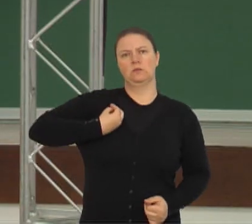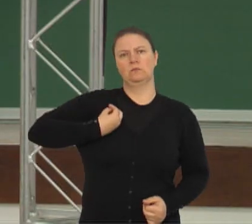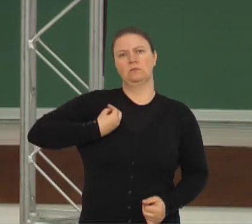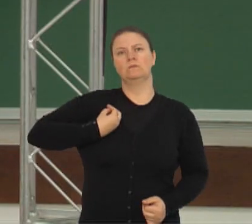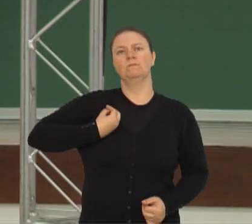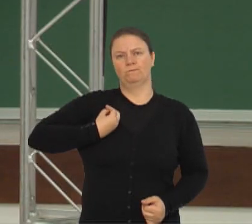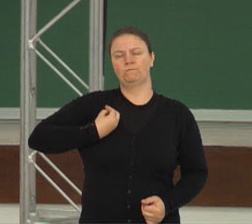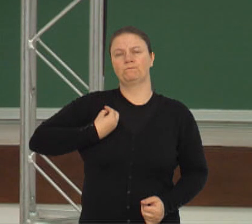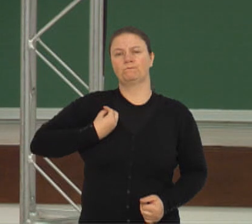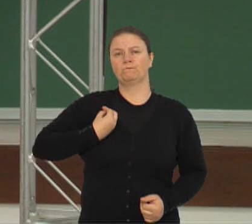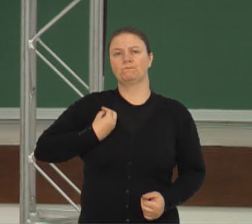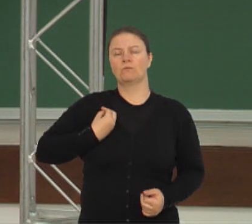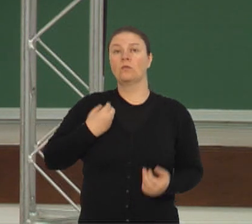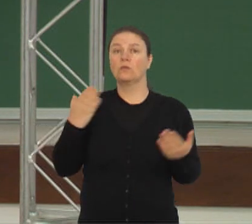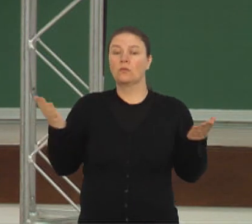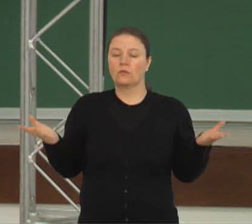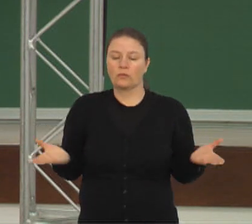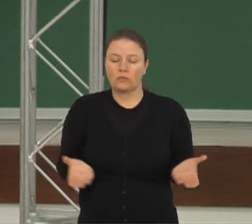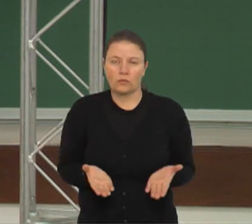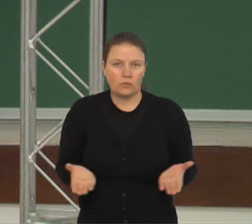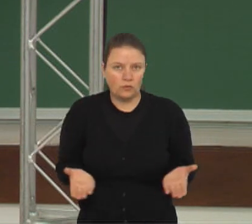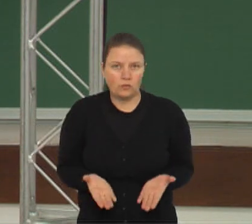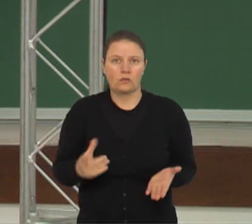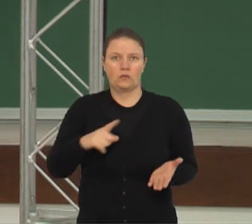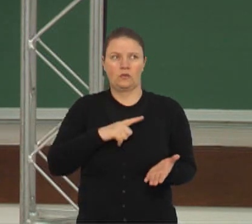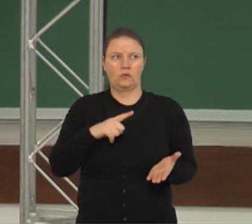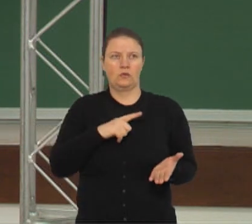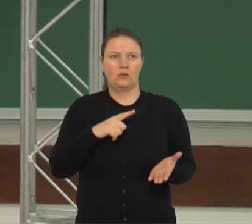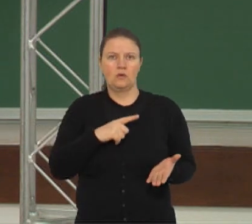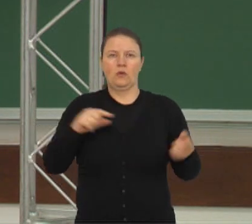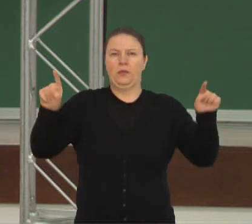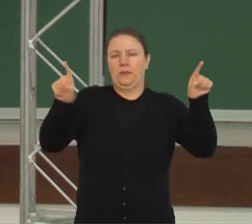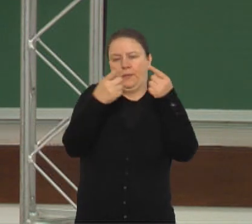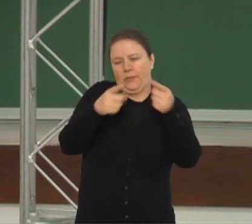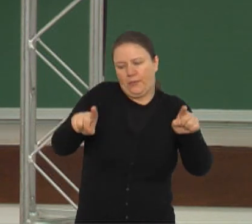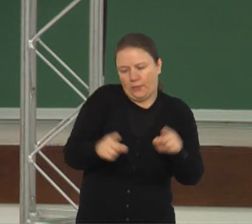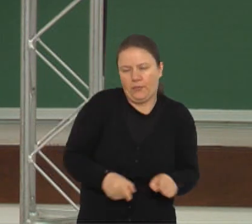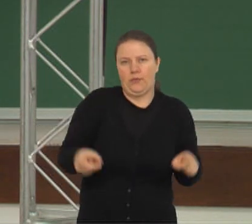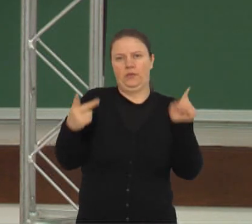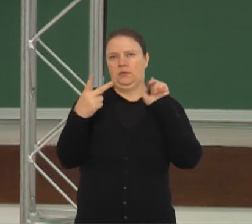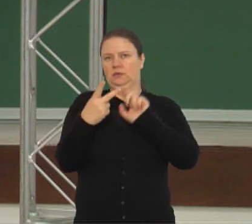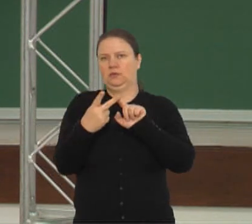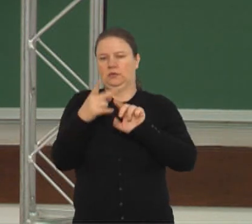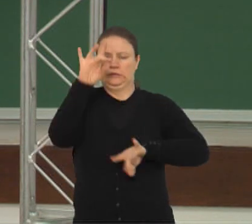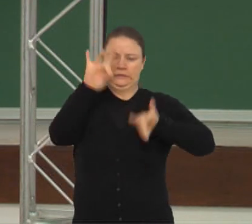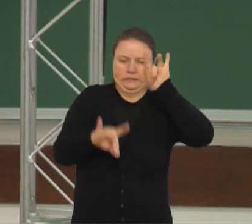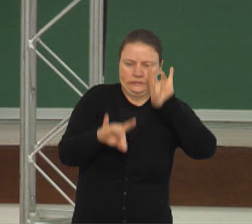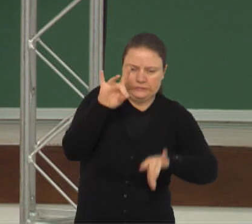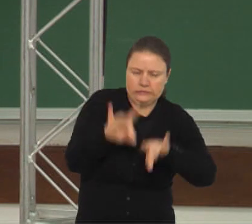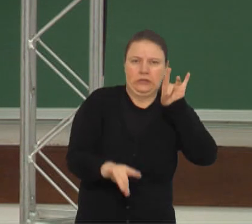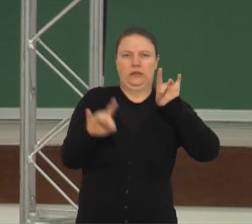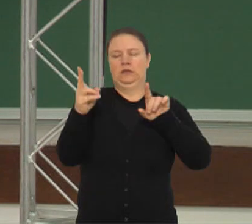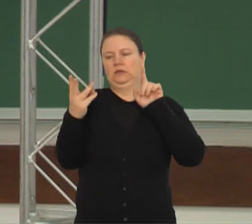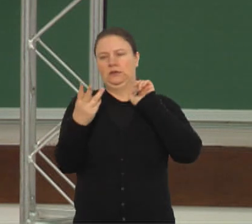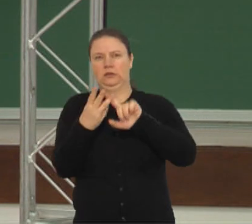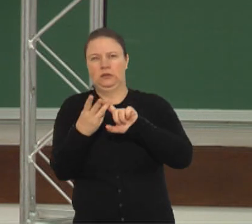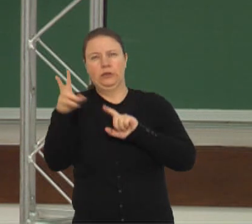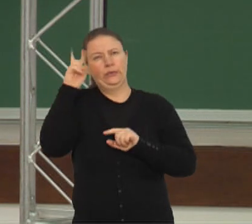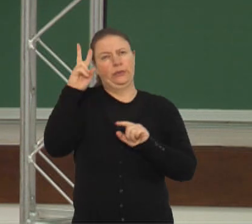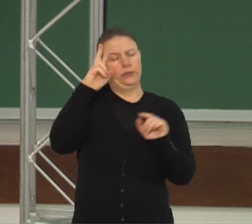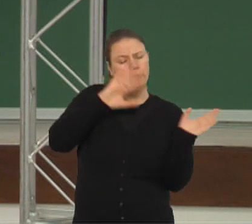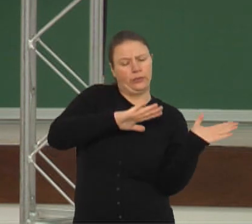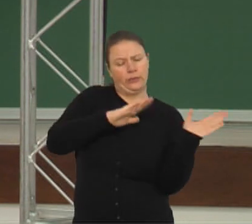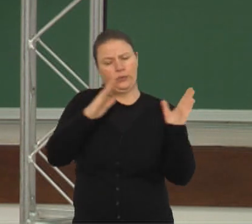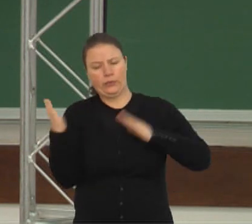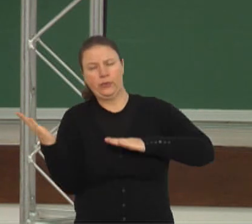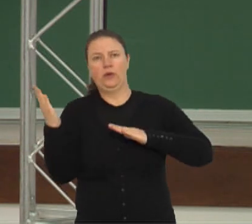Claro que ainda hoje nós temos questão da música, temos o teatro, temos as histórias infantis e temos muitas